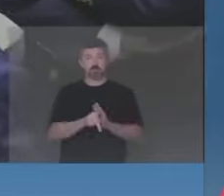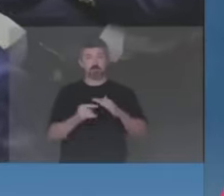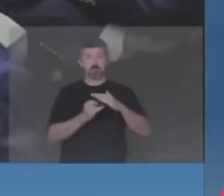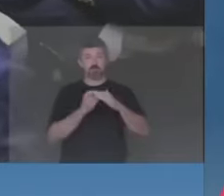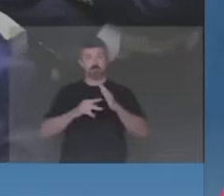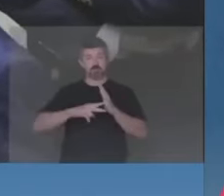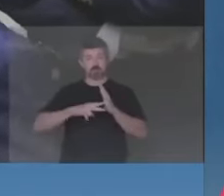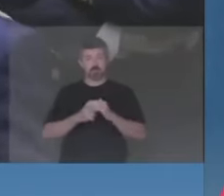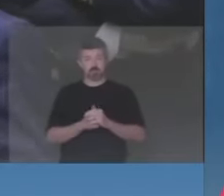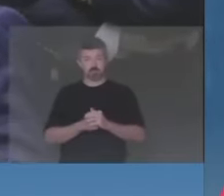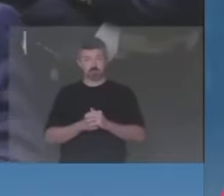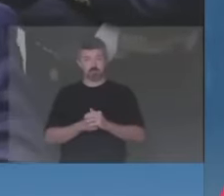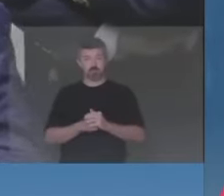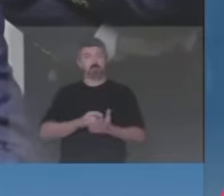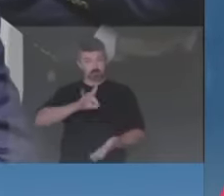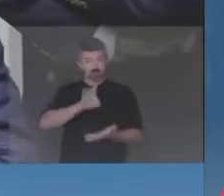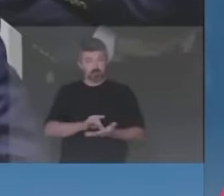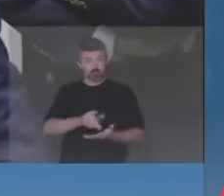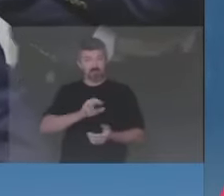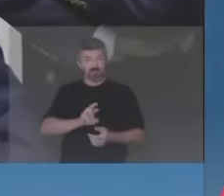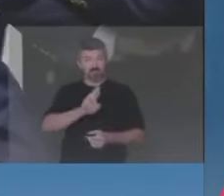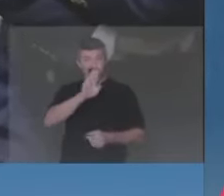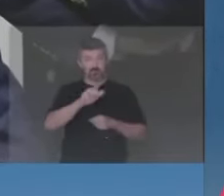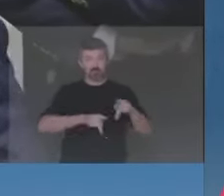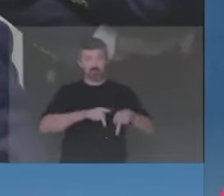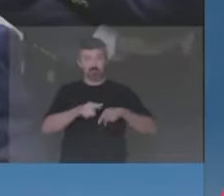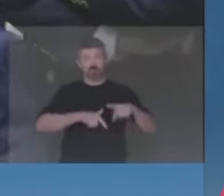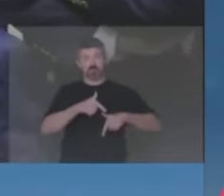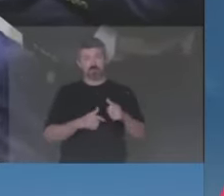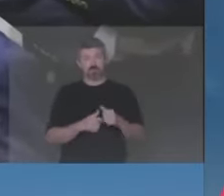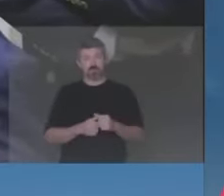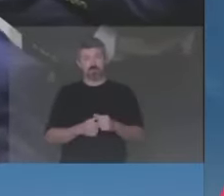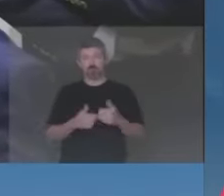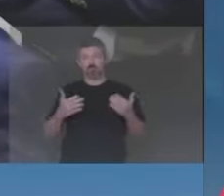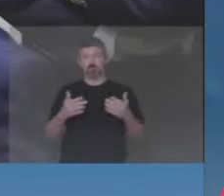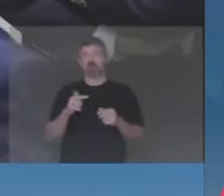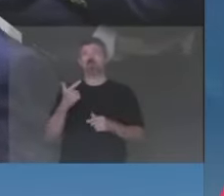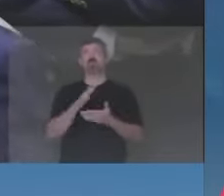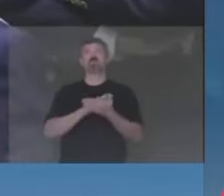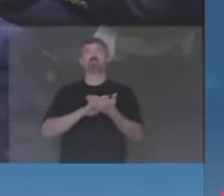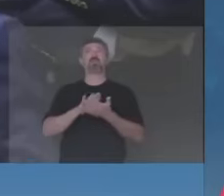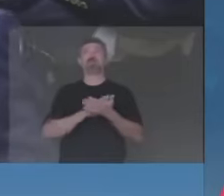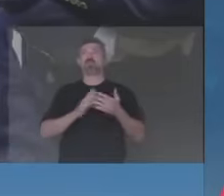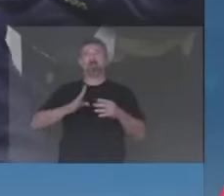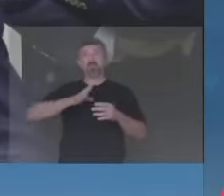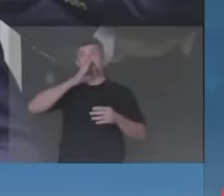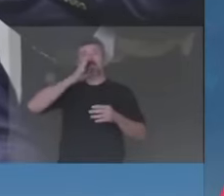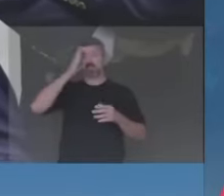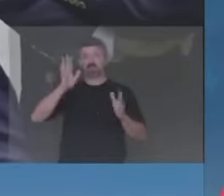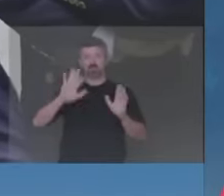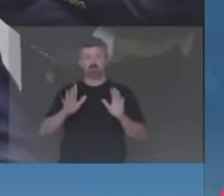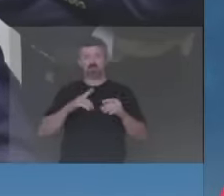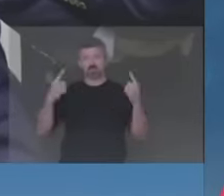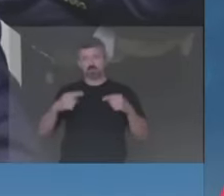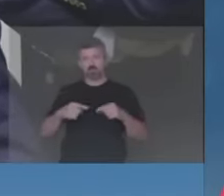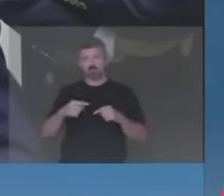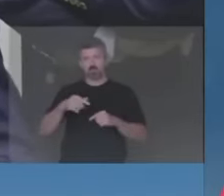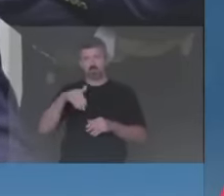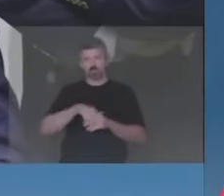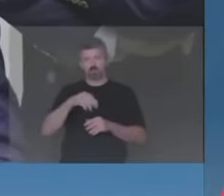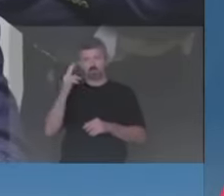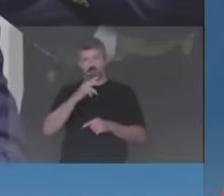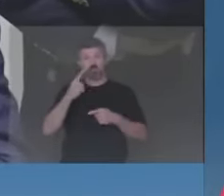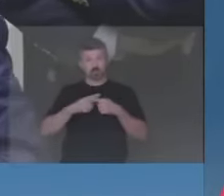entidades sindicais que legitimamente representam seus trabalhadores. Então não há nada demais em relação a isso, né? Nós somos contrários a votar essa